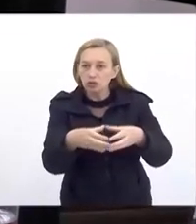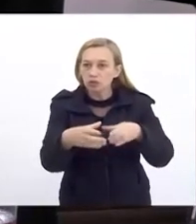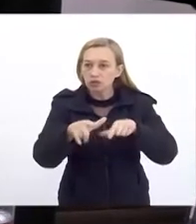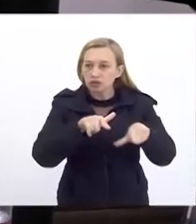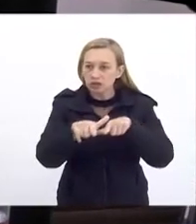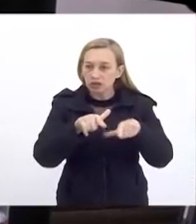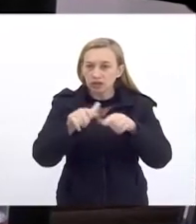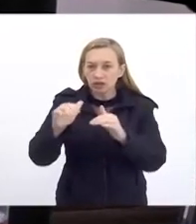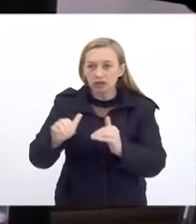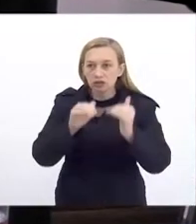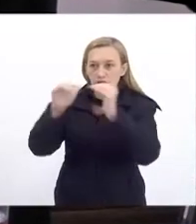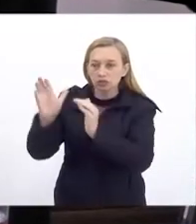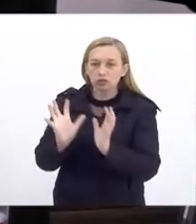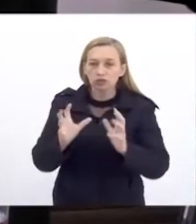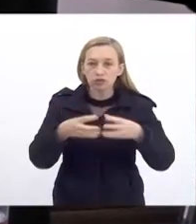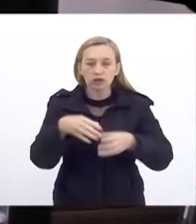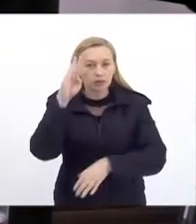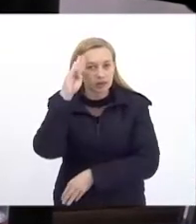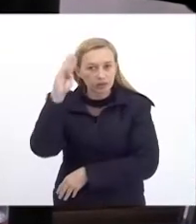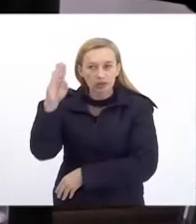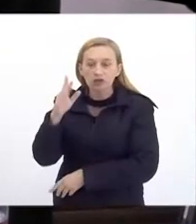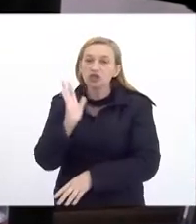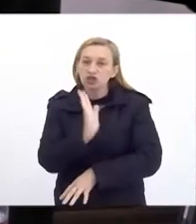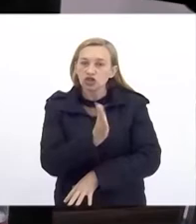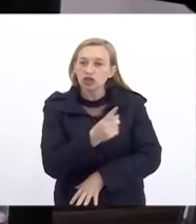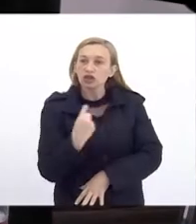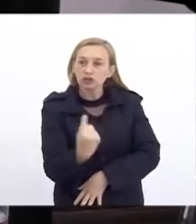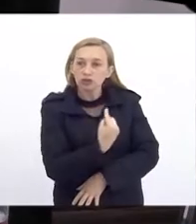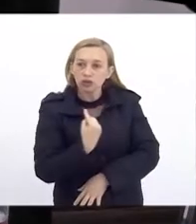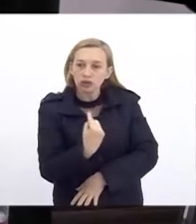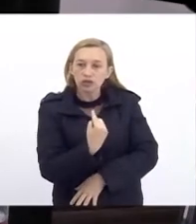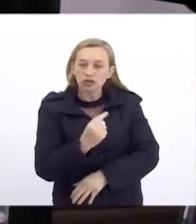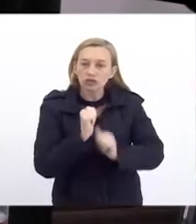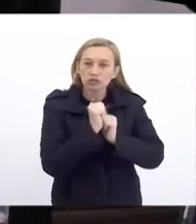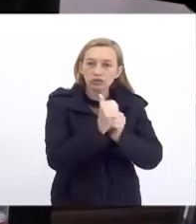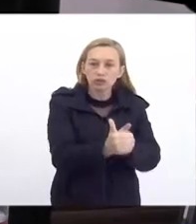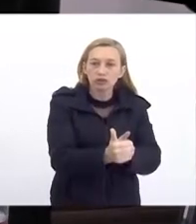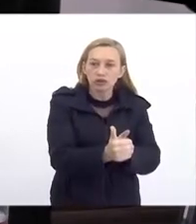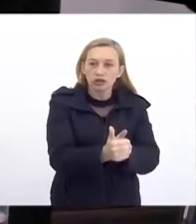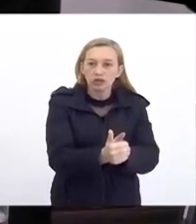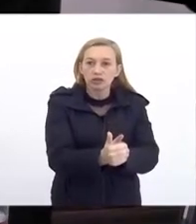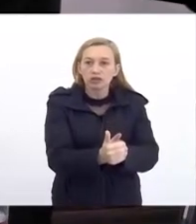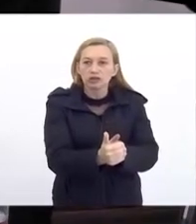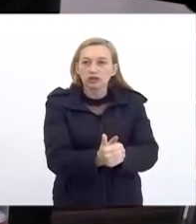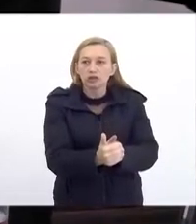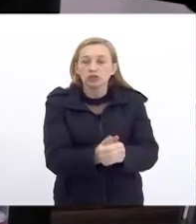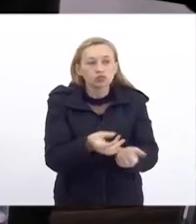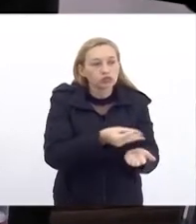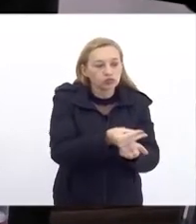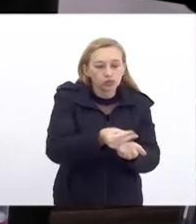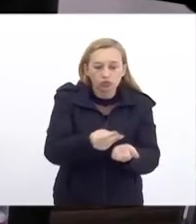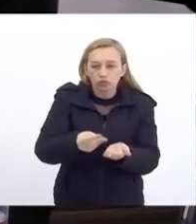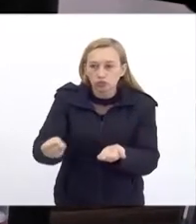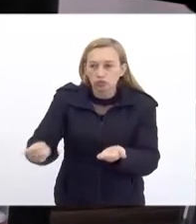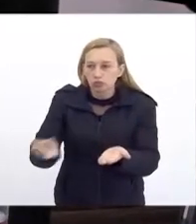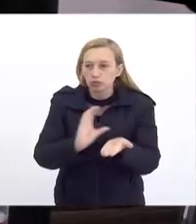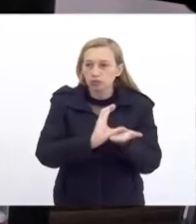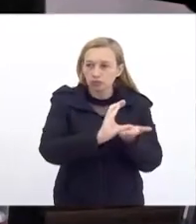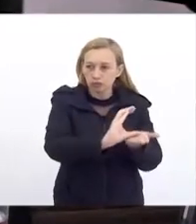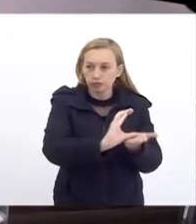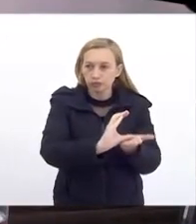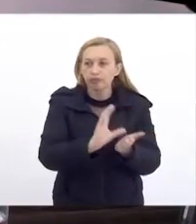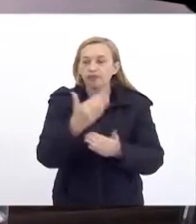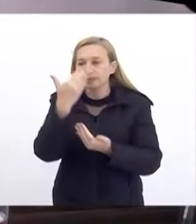nessa subcomissão, é fundamental, já que nós estamos aí fazendo um acompanhamento sobre a distribuição desses recursos.